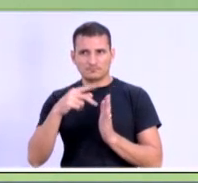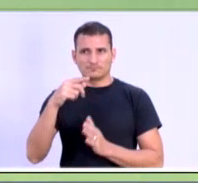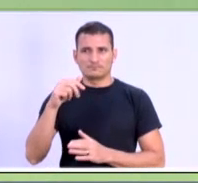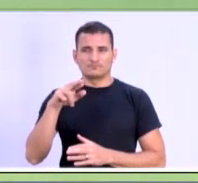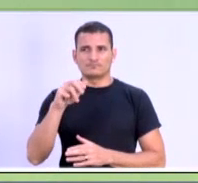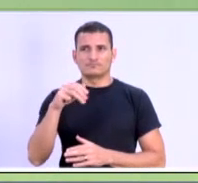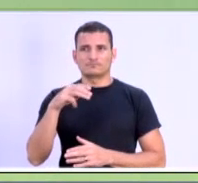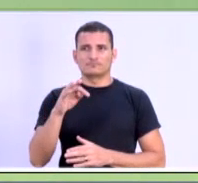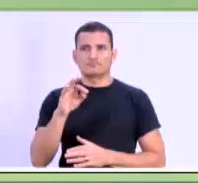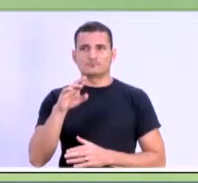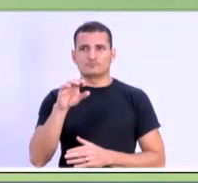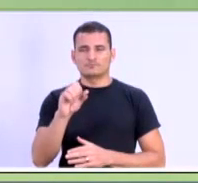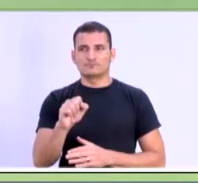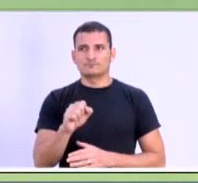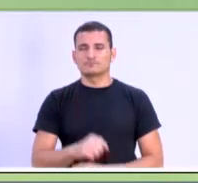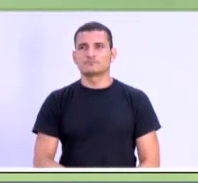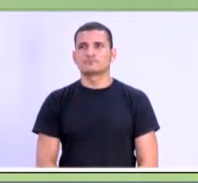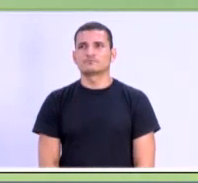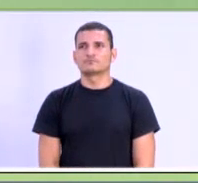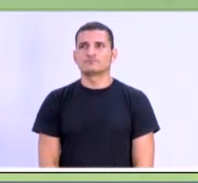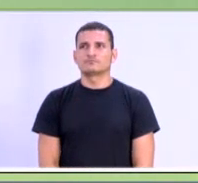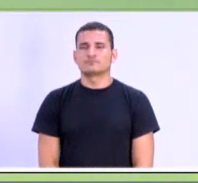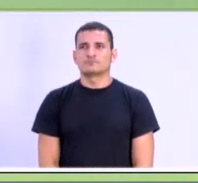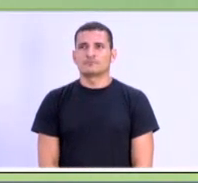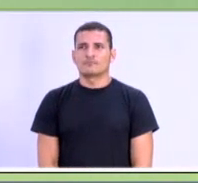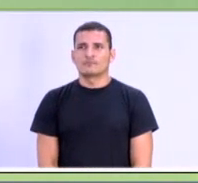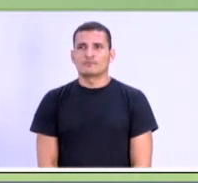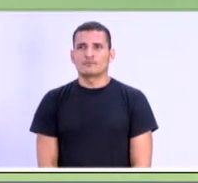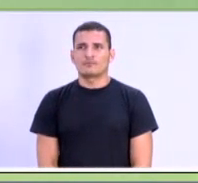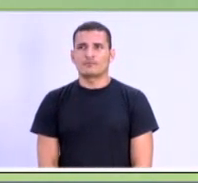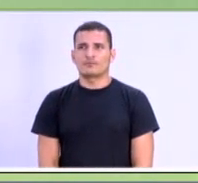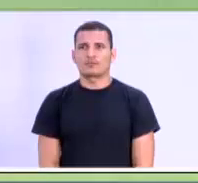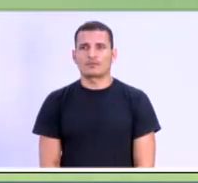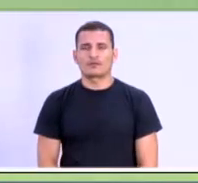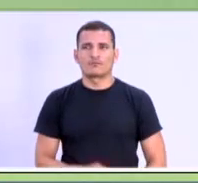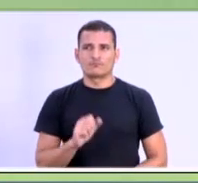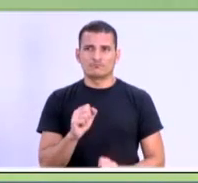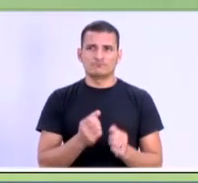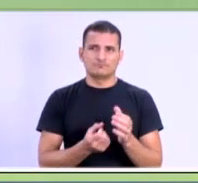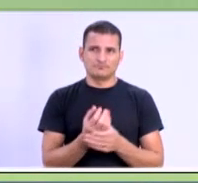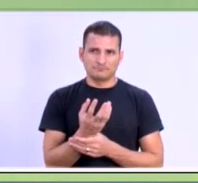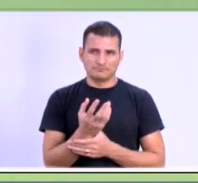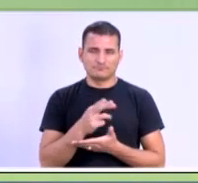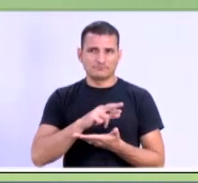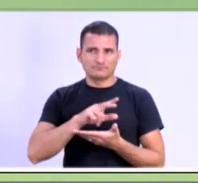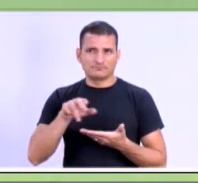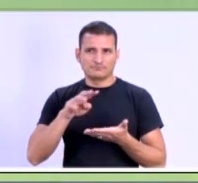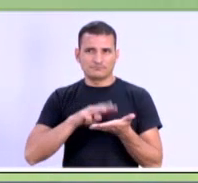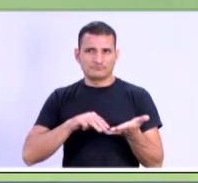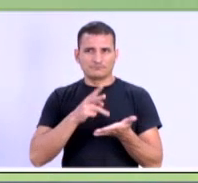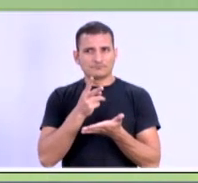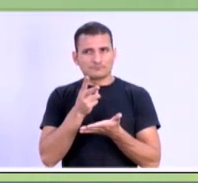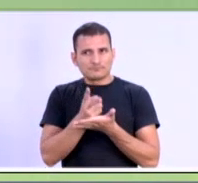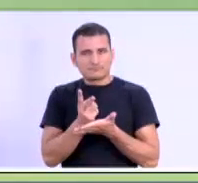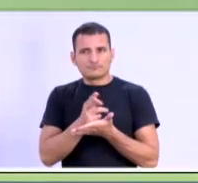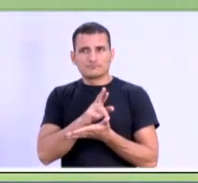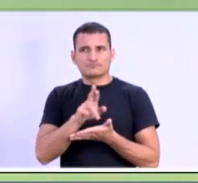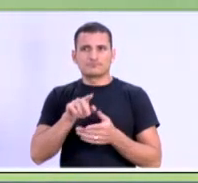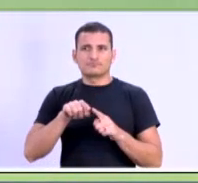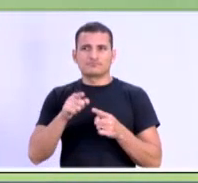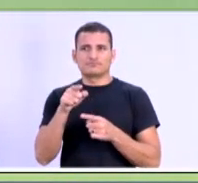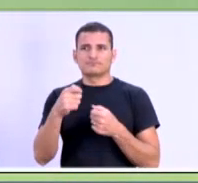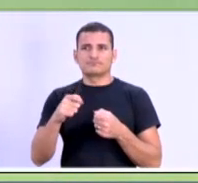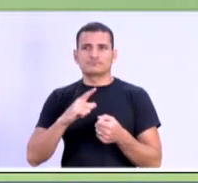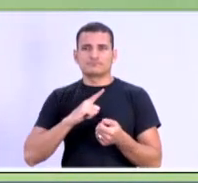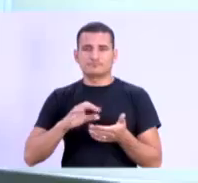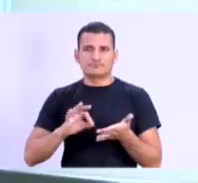Gente, a gente pode criar vários métodos com o mesmo nome, mas eles têm que ter assinaturas